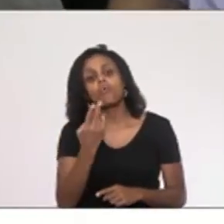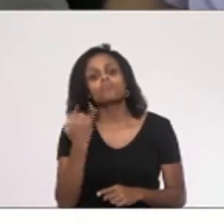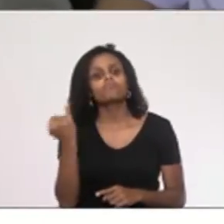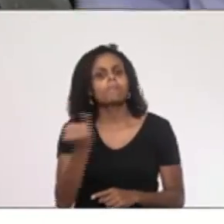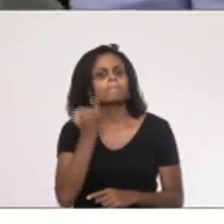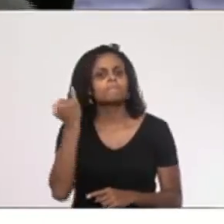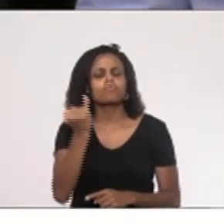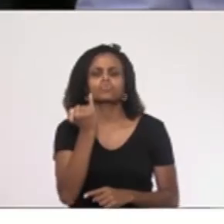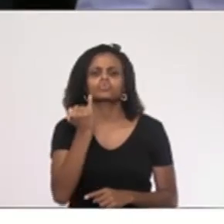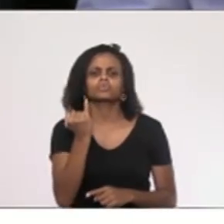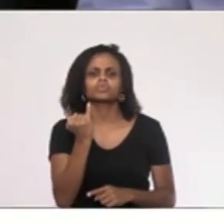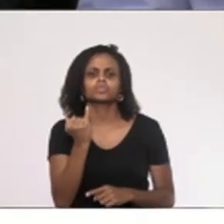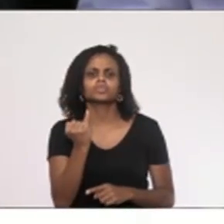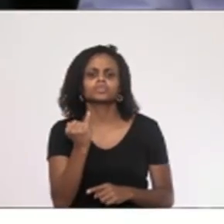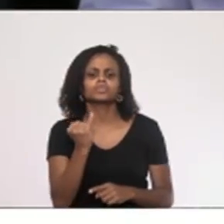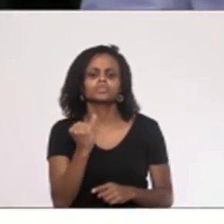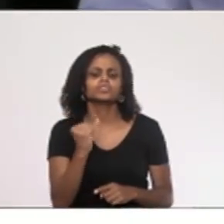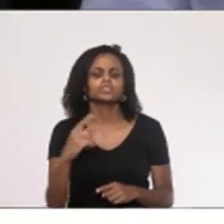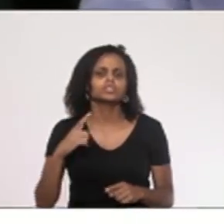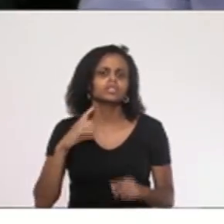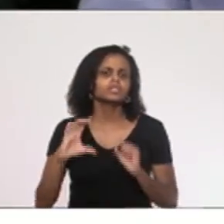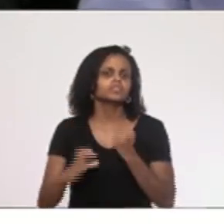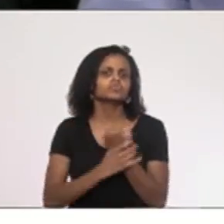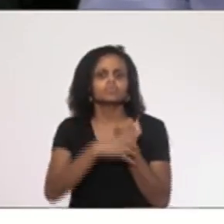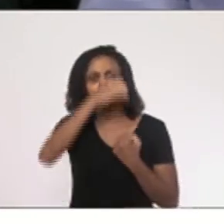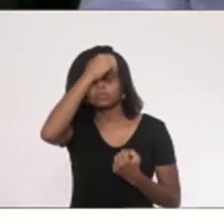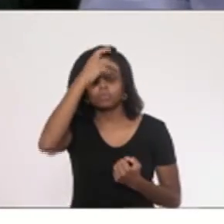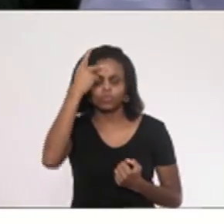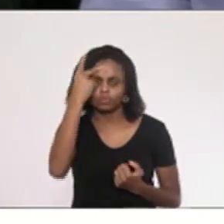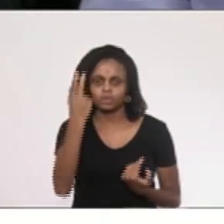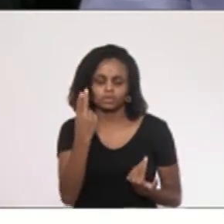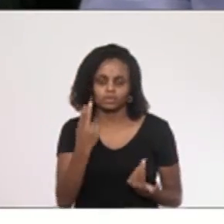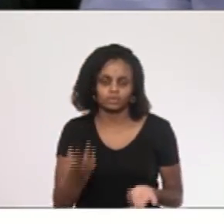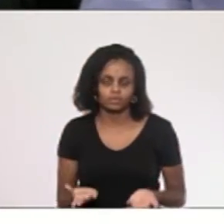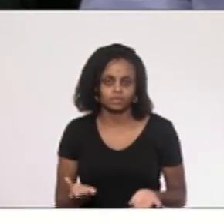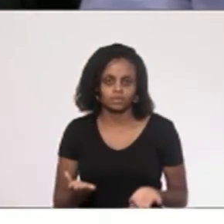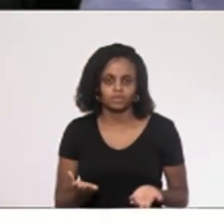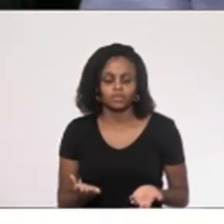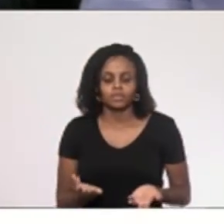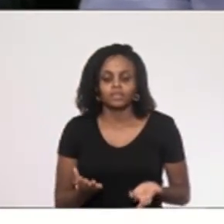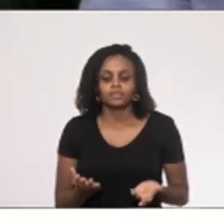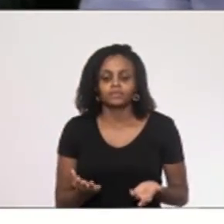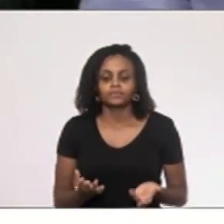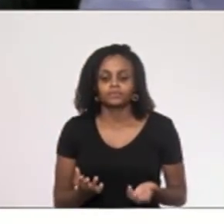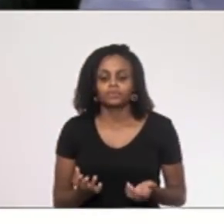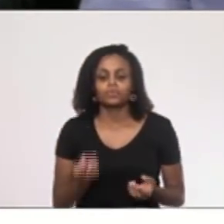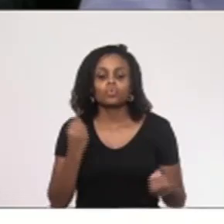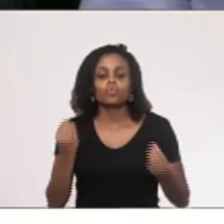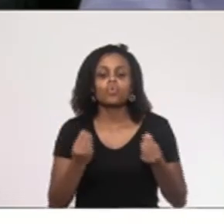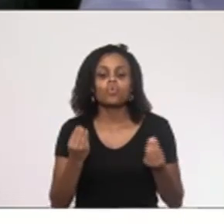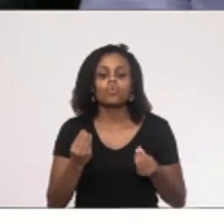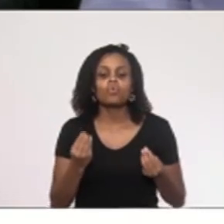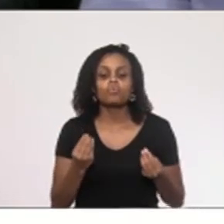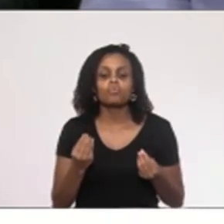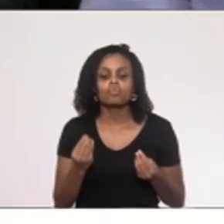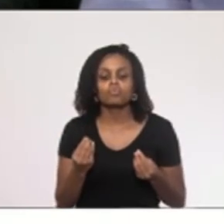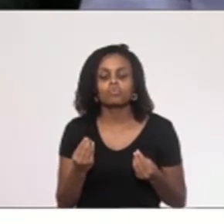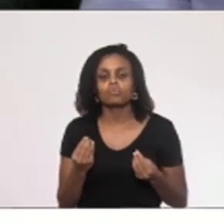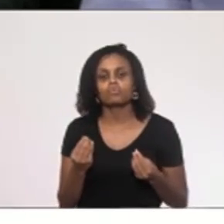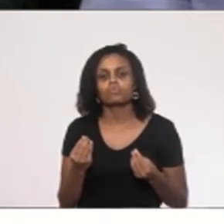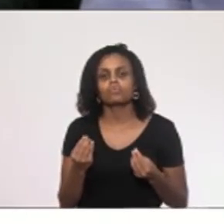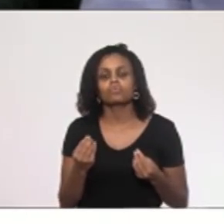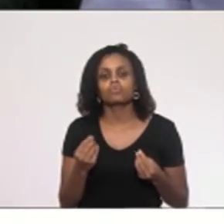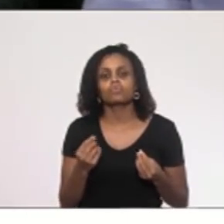o funcionamento da segurança pública, como que ia virar um caos o Estado? Como que a gente ia deixar de pagar